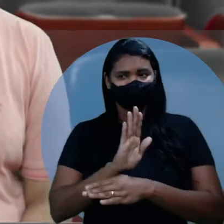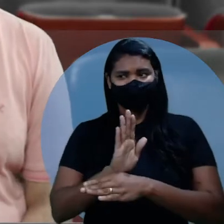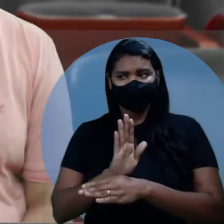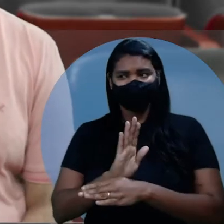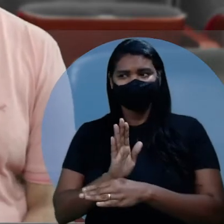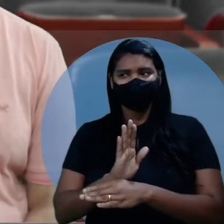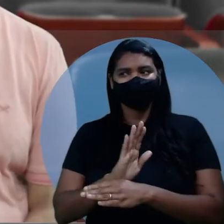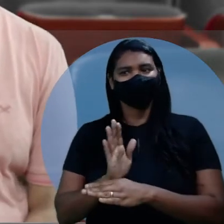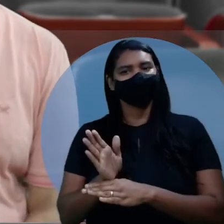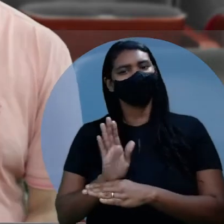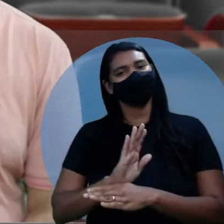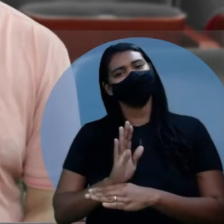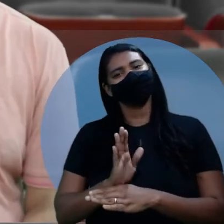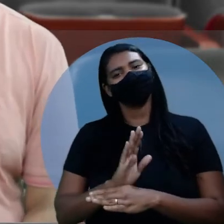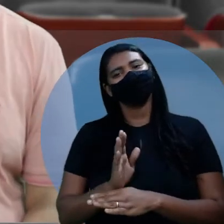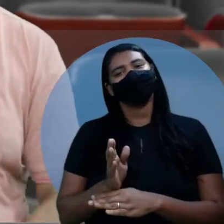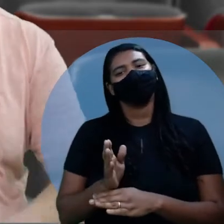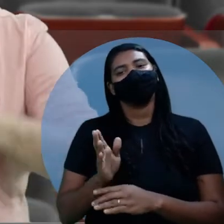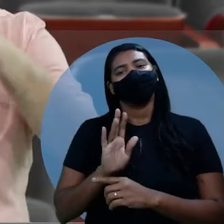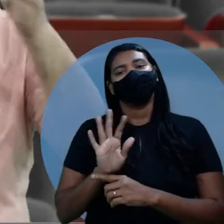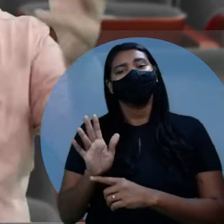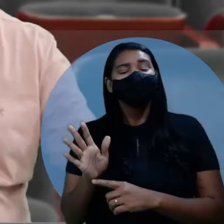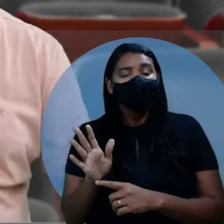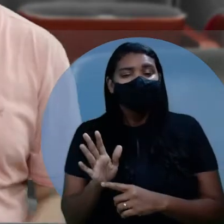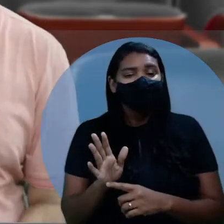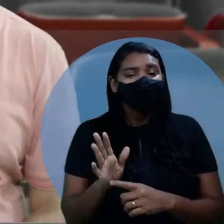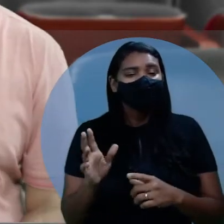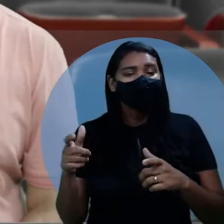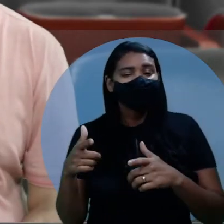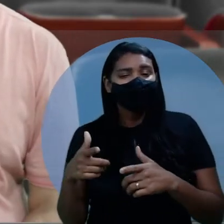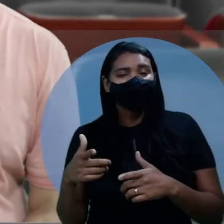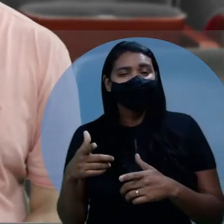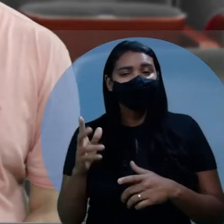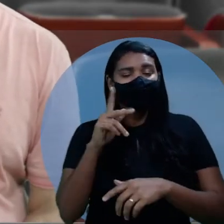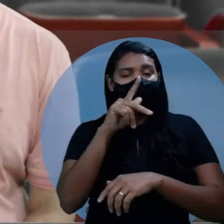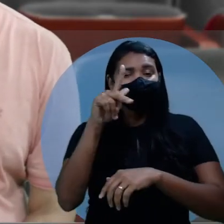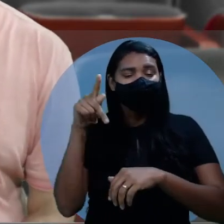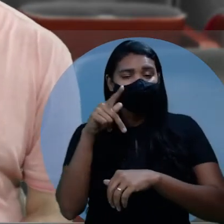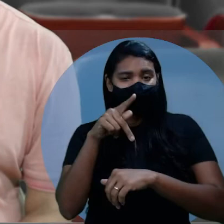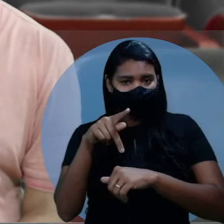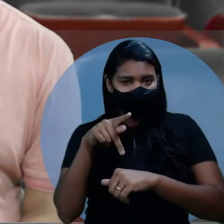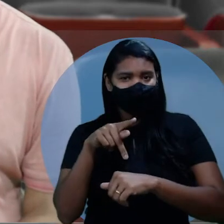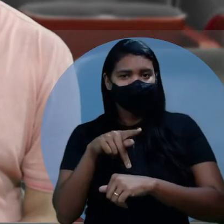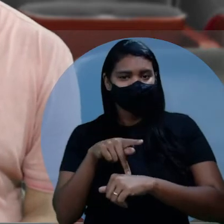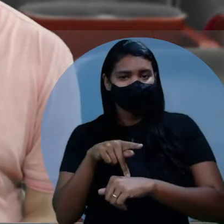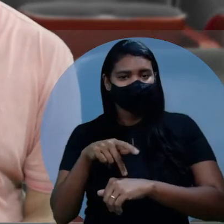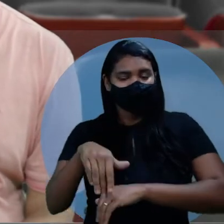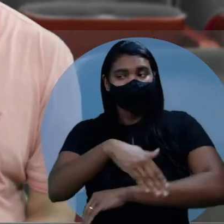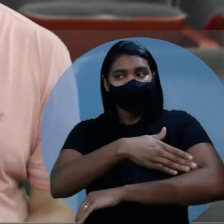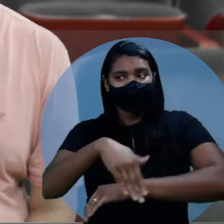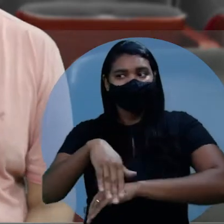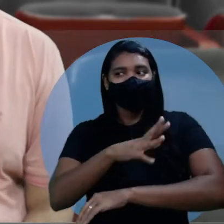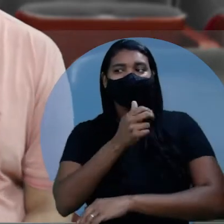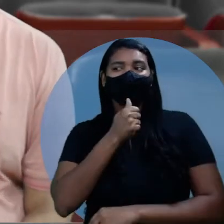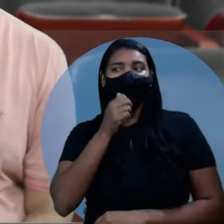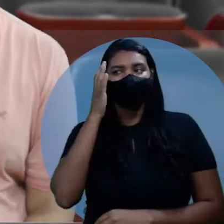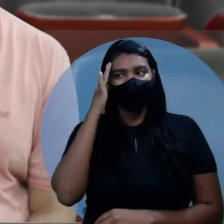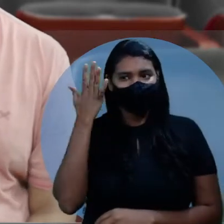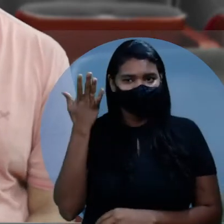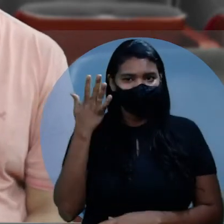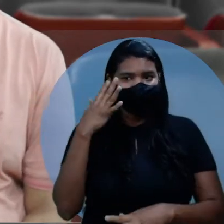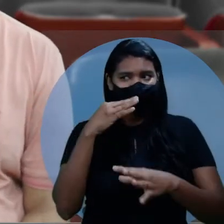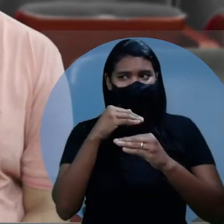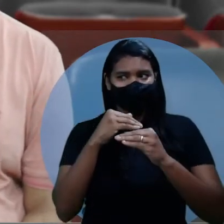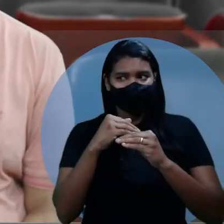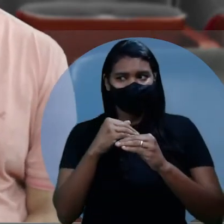e lembrando que é um dos poucos, dos raros cinemas do nosso país, certo? Que é o cinema de rua ainda. Exatamente, e